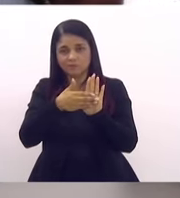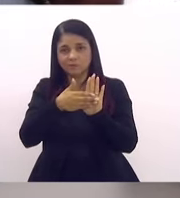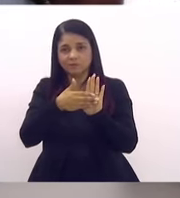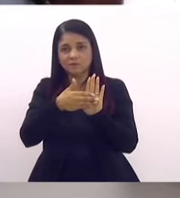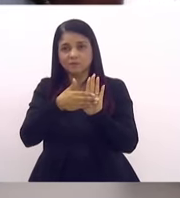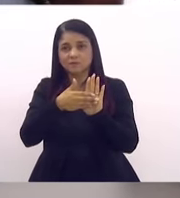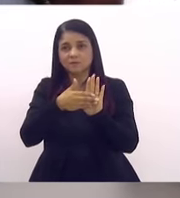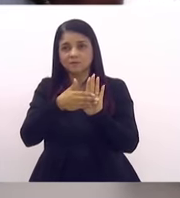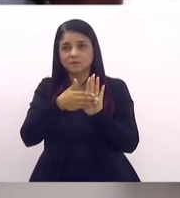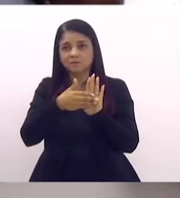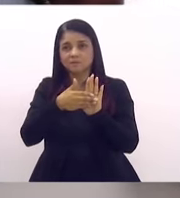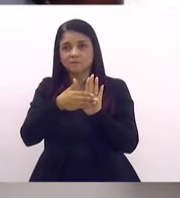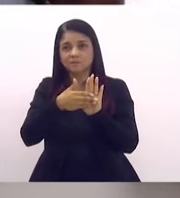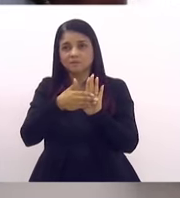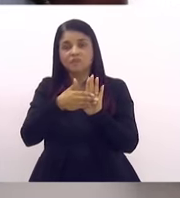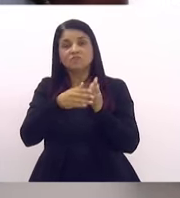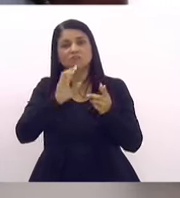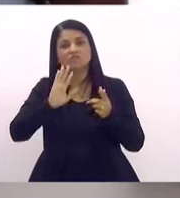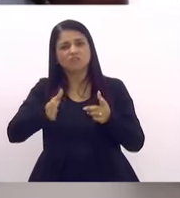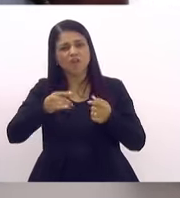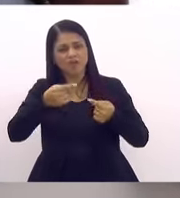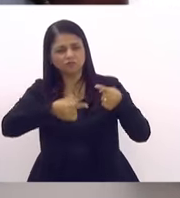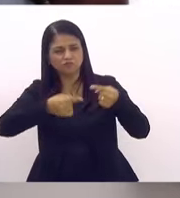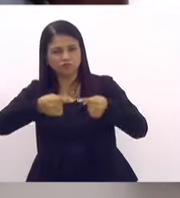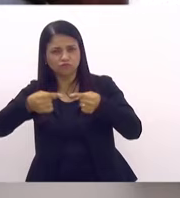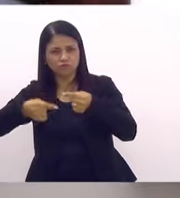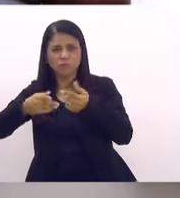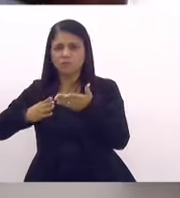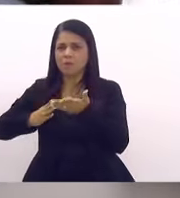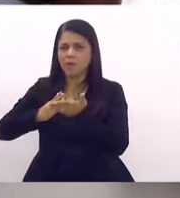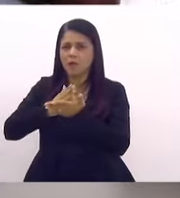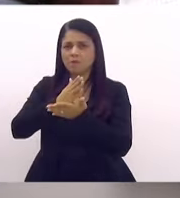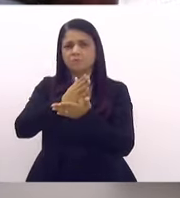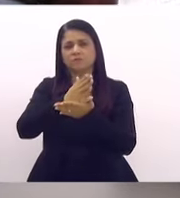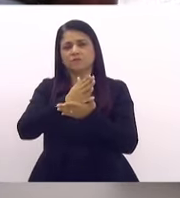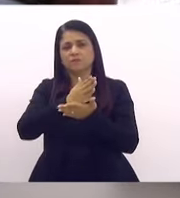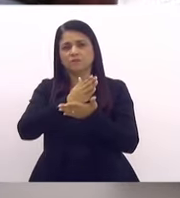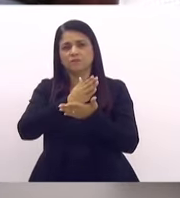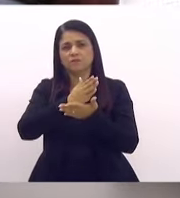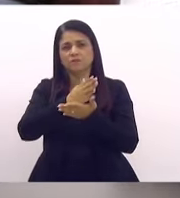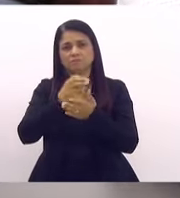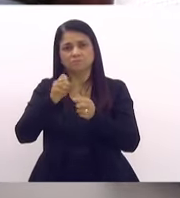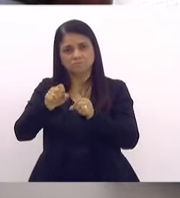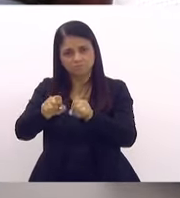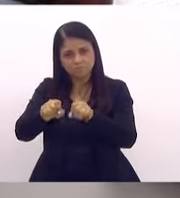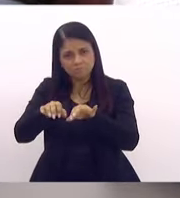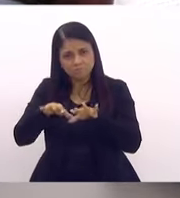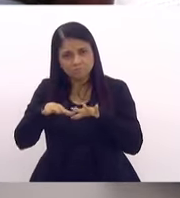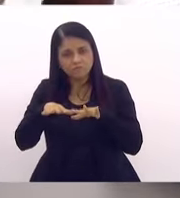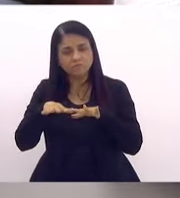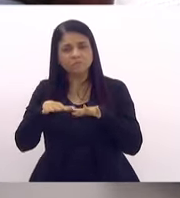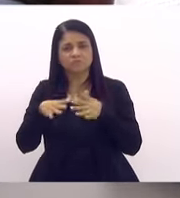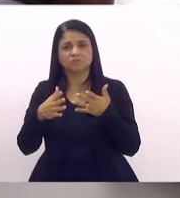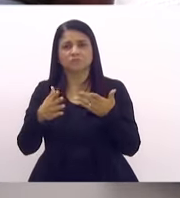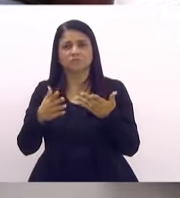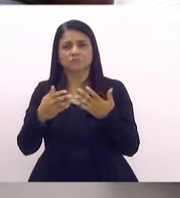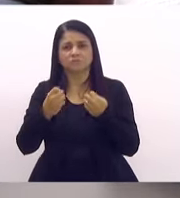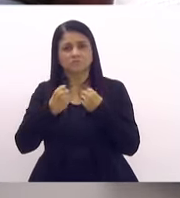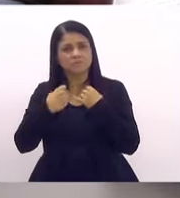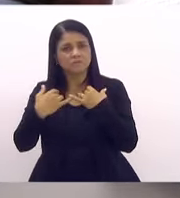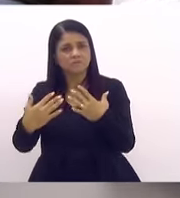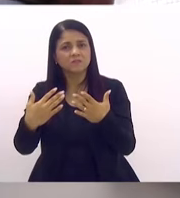e que foram amplamente discutidas e aprovadas em audiência com